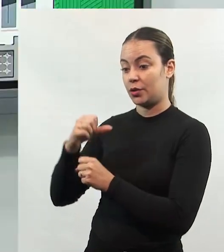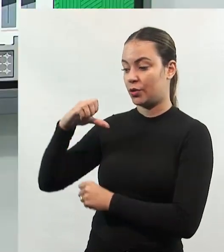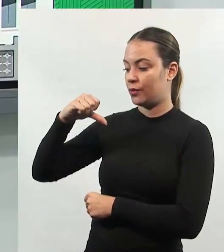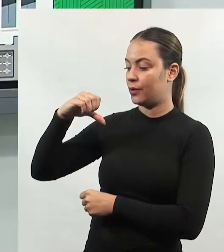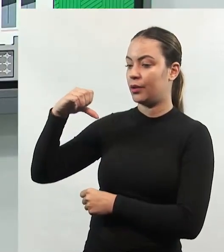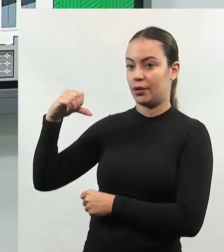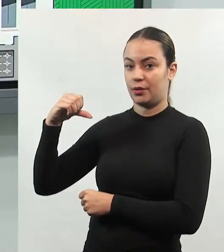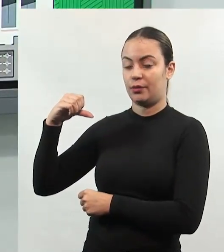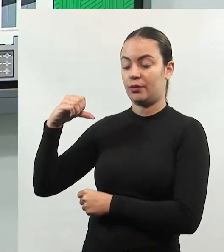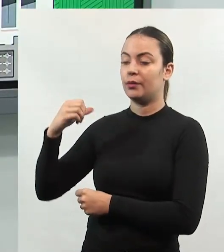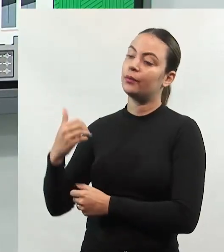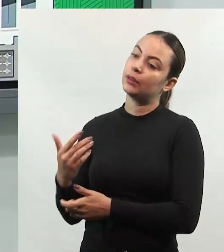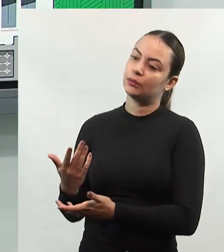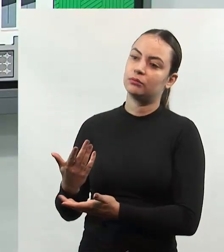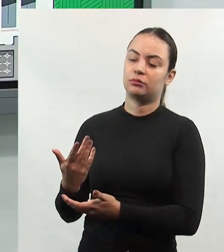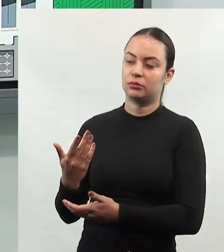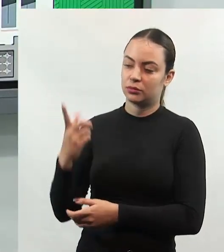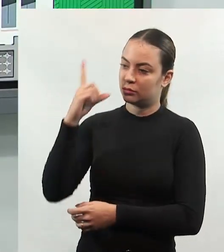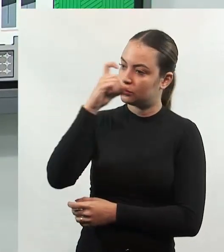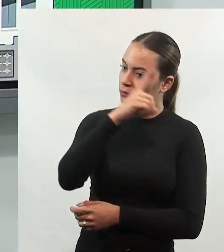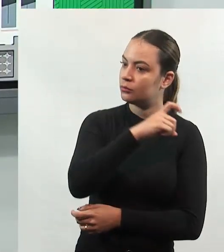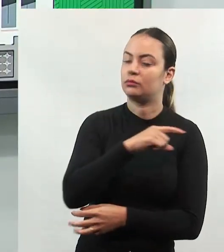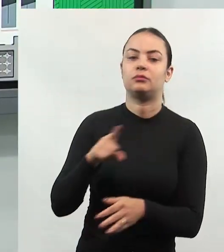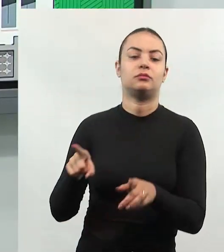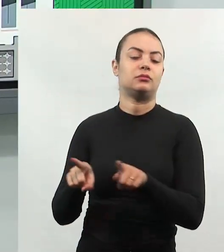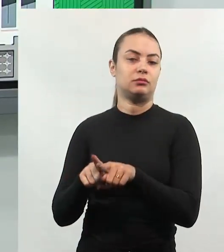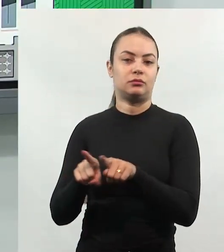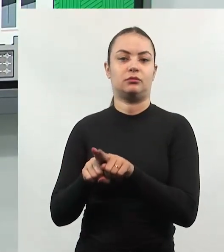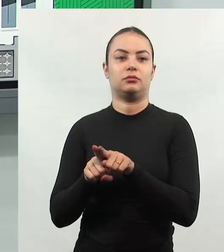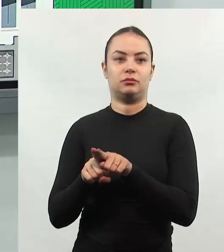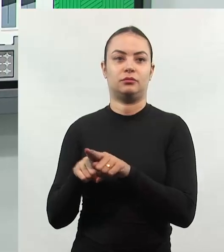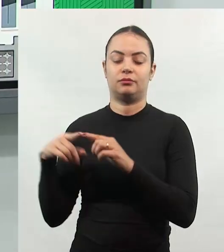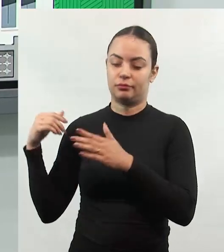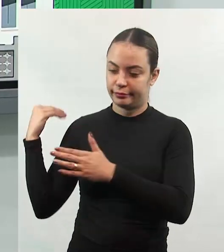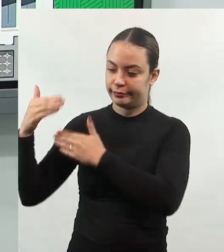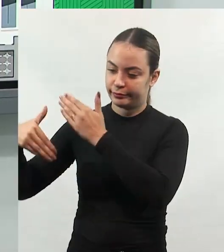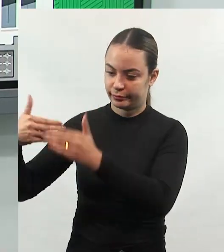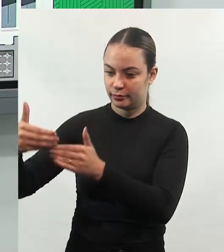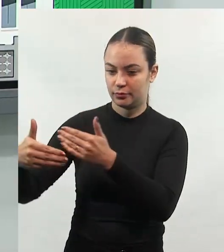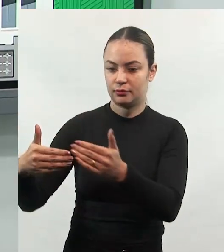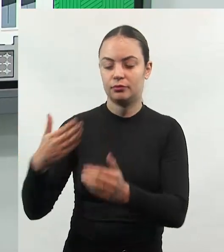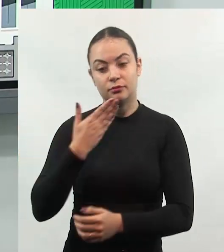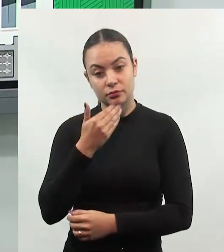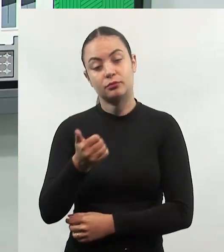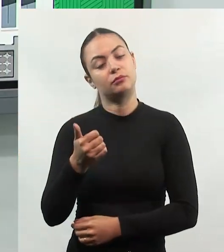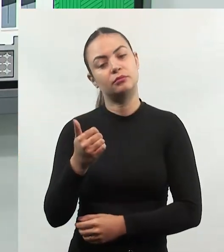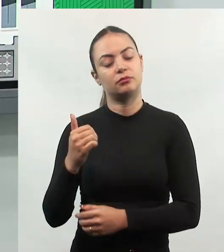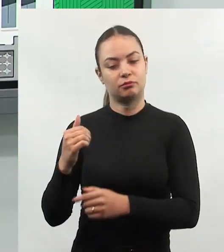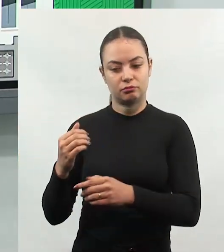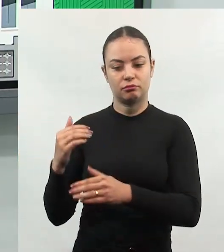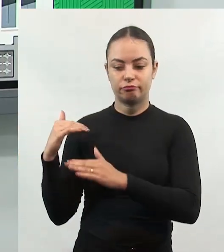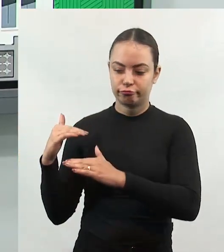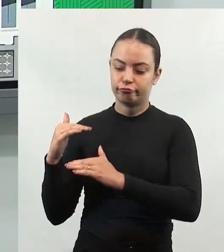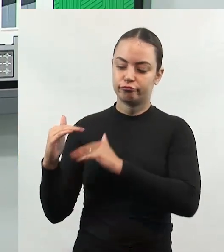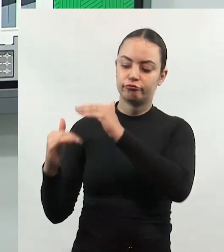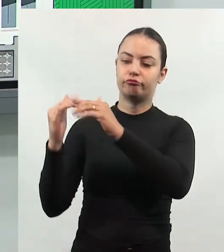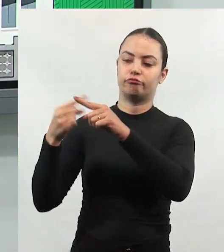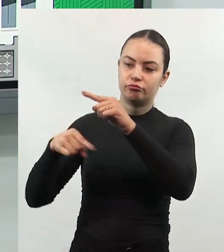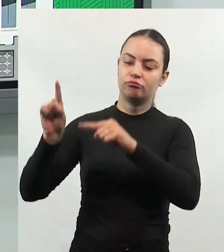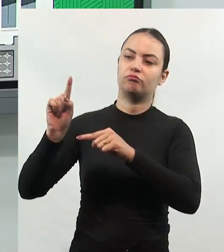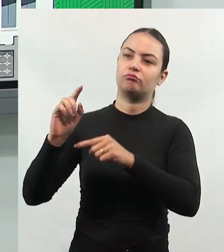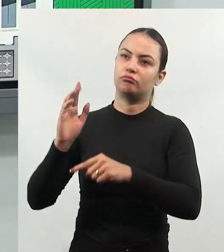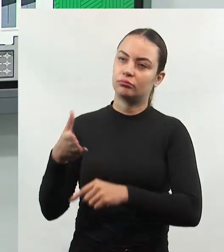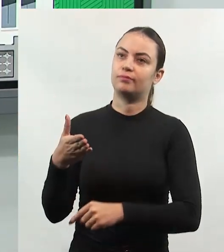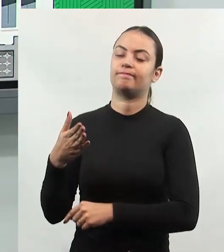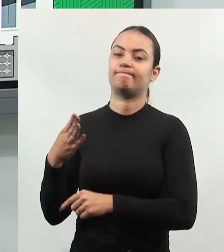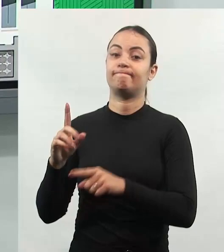município, e a gente está sempre trocando demandas, né? Que eu sou uma das pessoas que demanda ela, entendeu? A gente está aqui morrendo de rir, mas de vez em quando eu estou